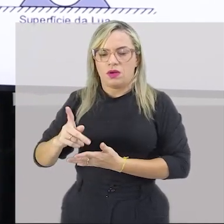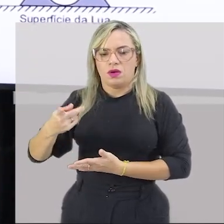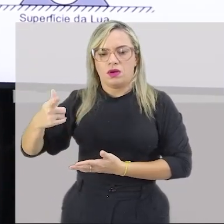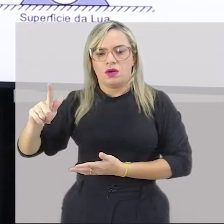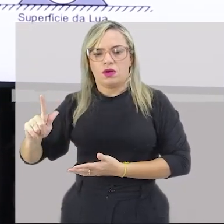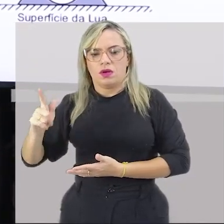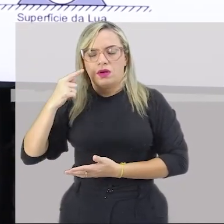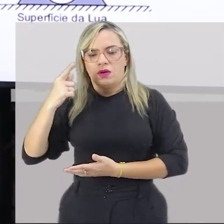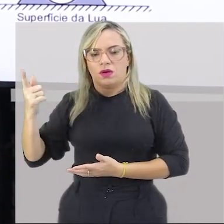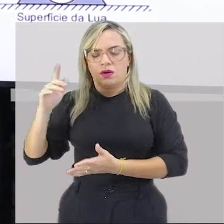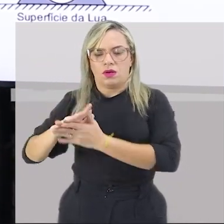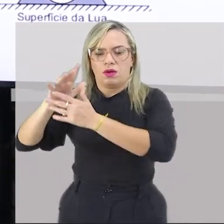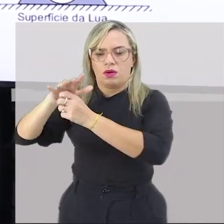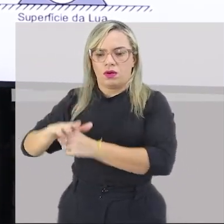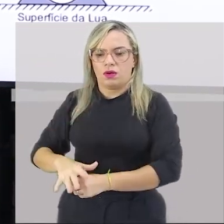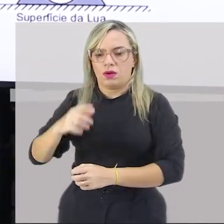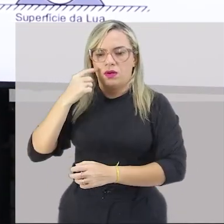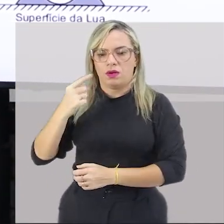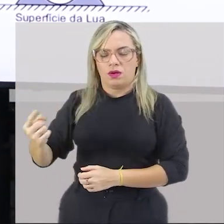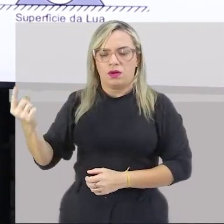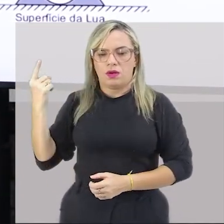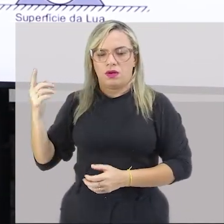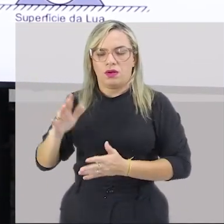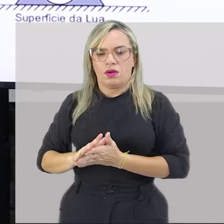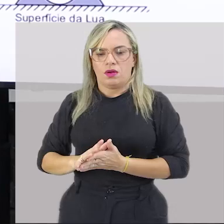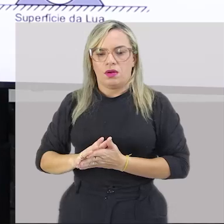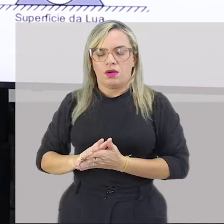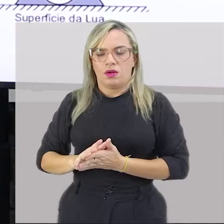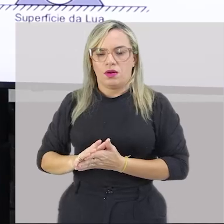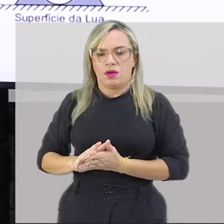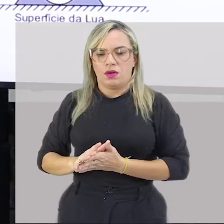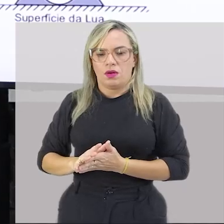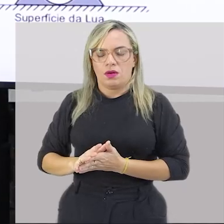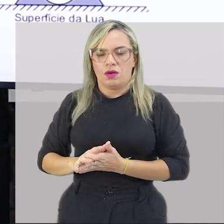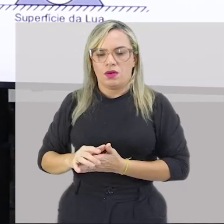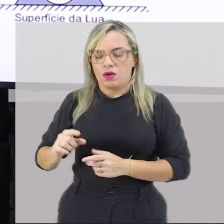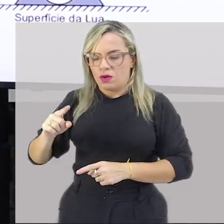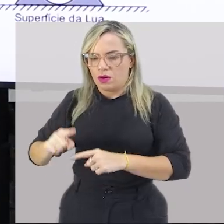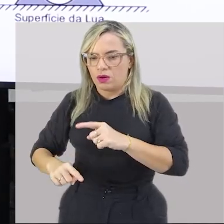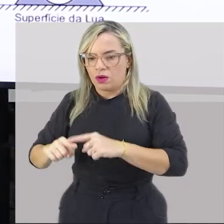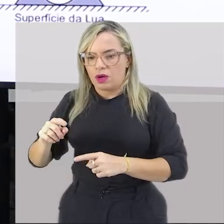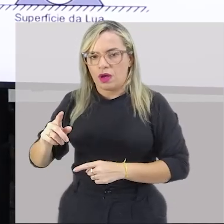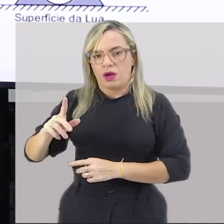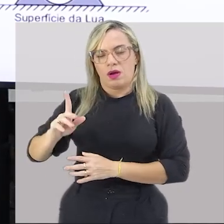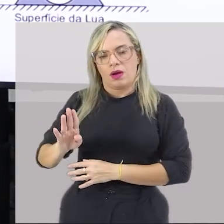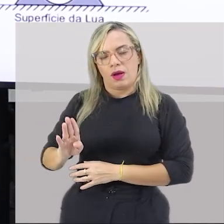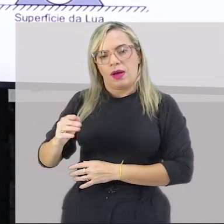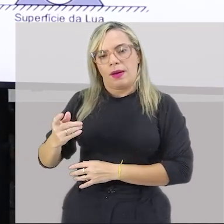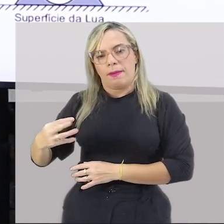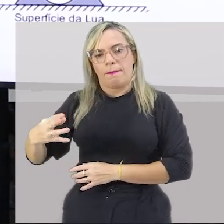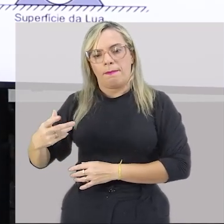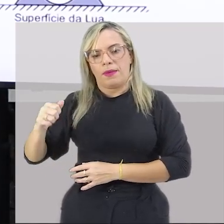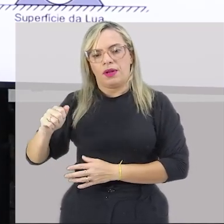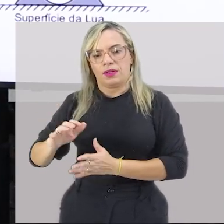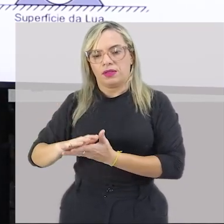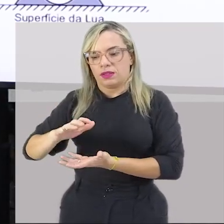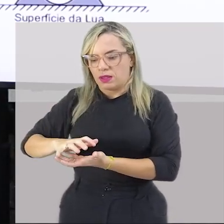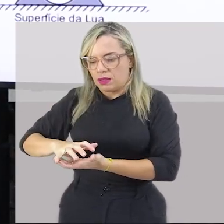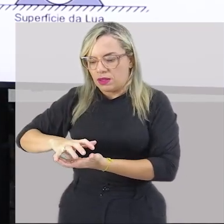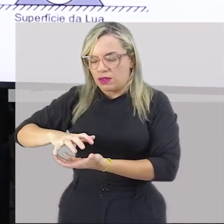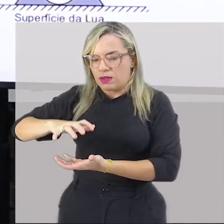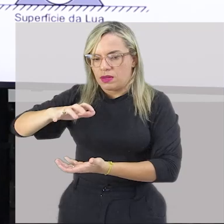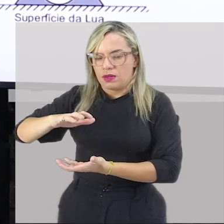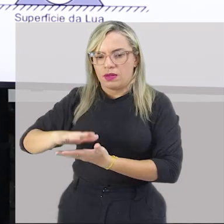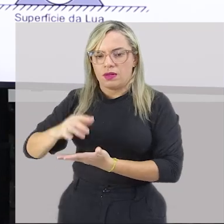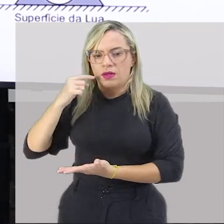e aí a balança está empurrando ele para cima, assim, apoiando ele, que é